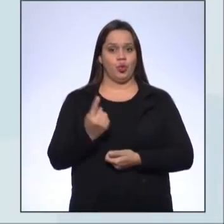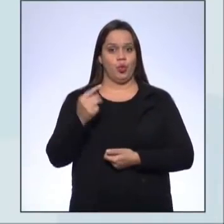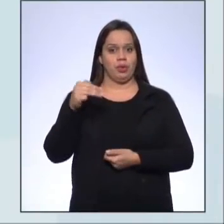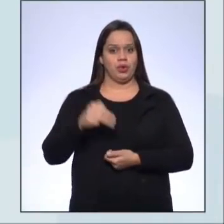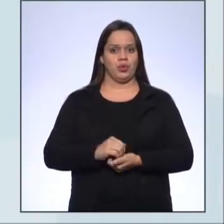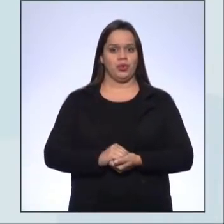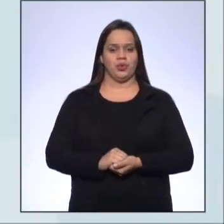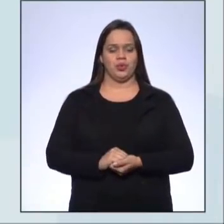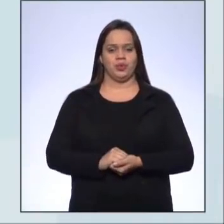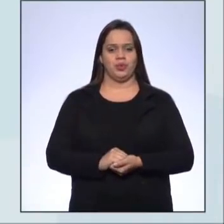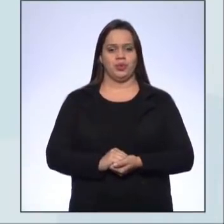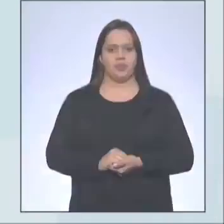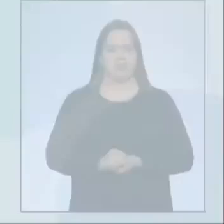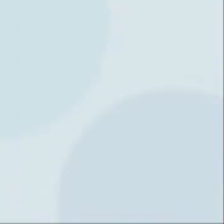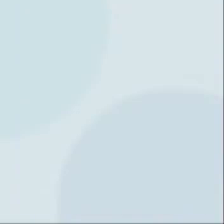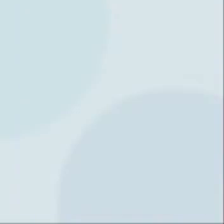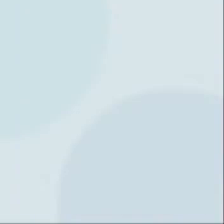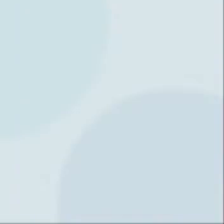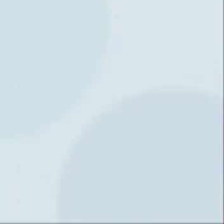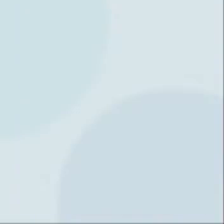1 minuto só, pessoal.